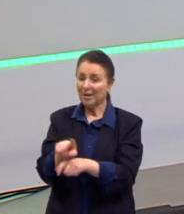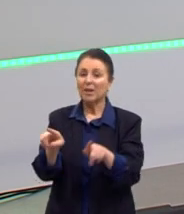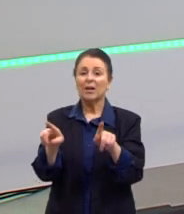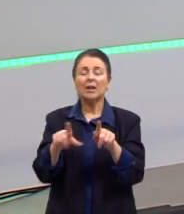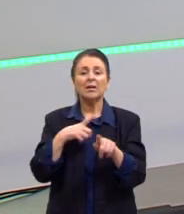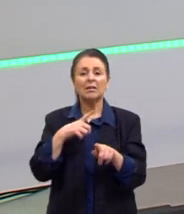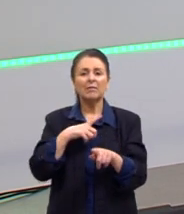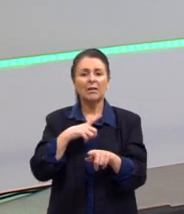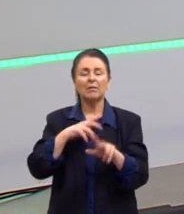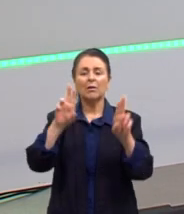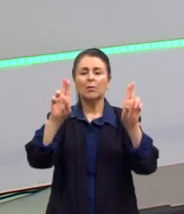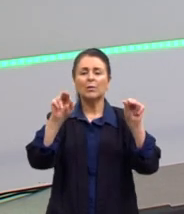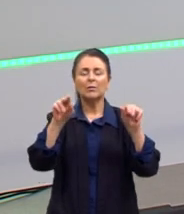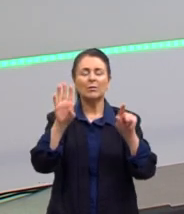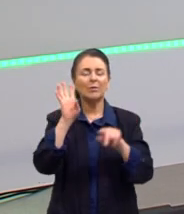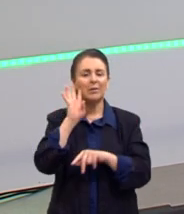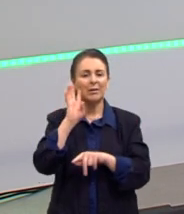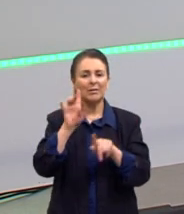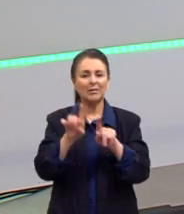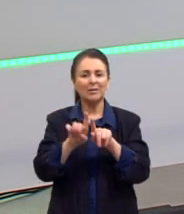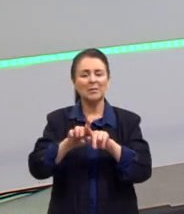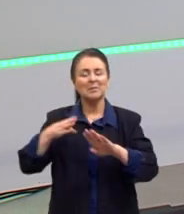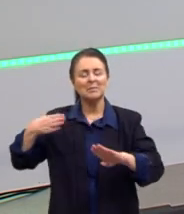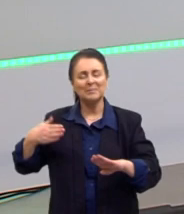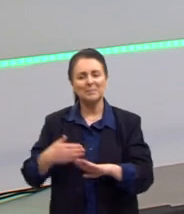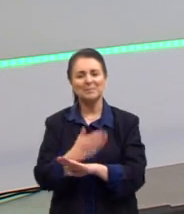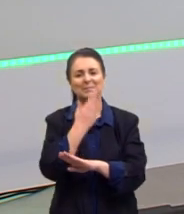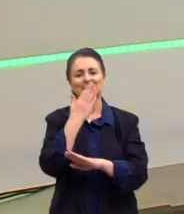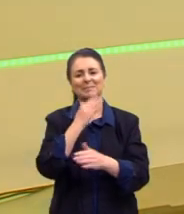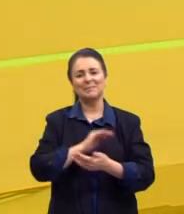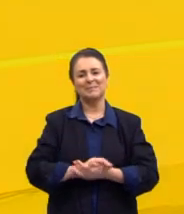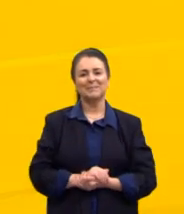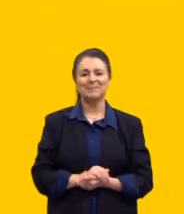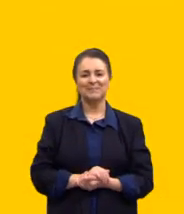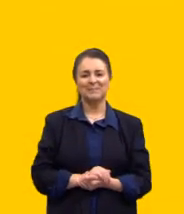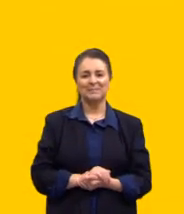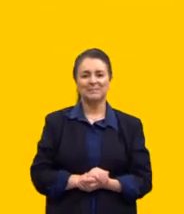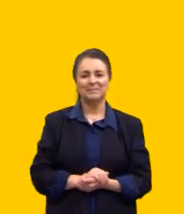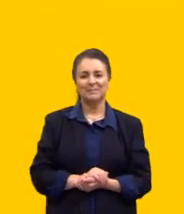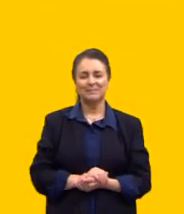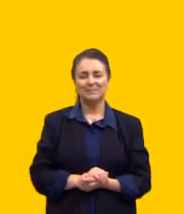que vai ter um assunto muito bacana e partiu passar